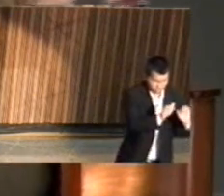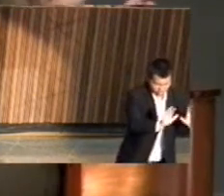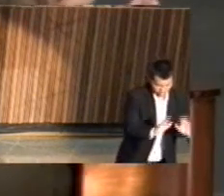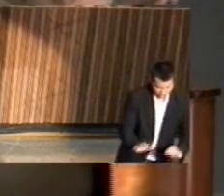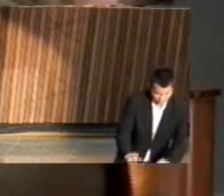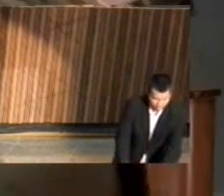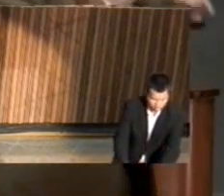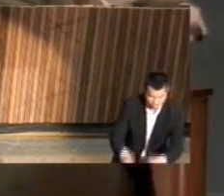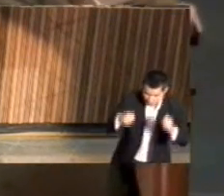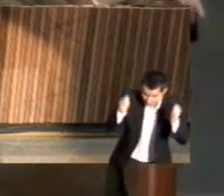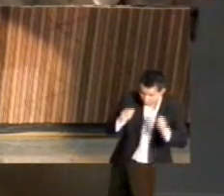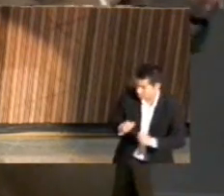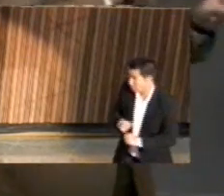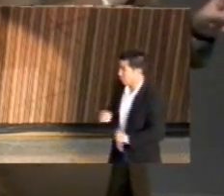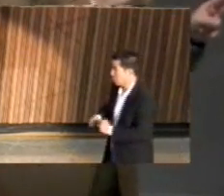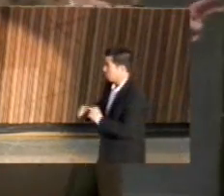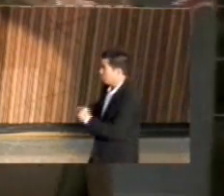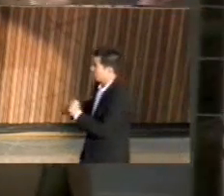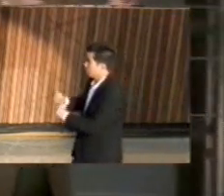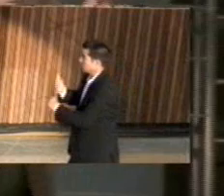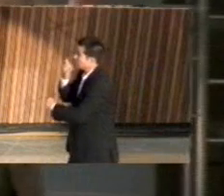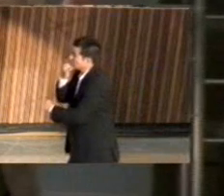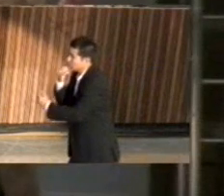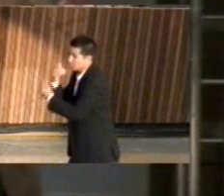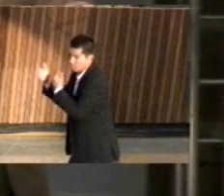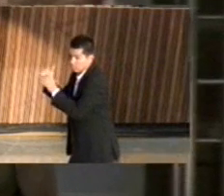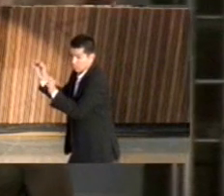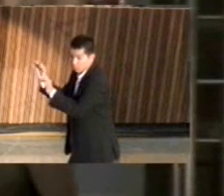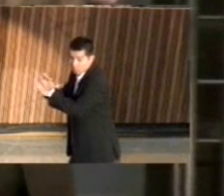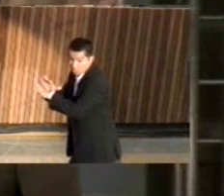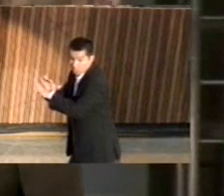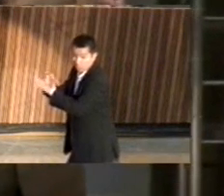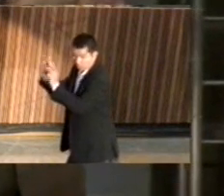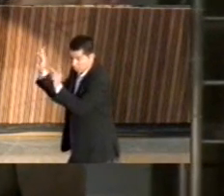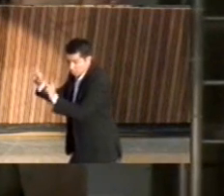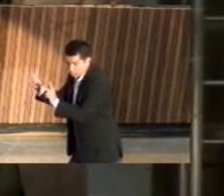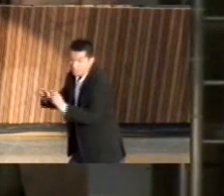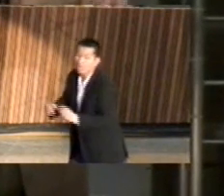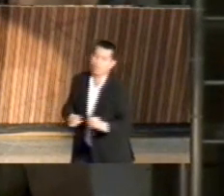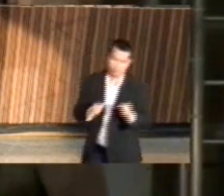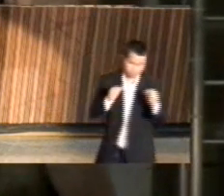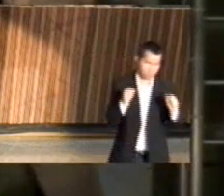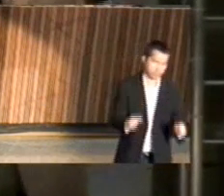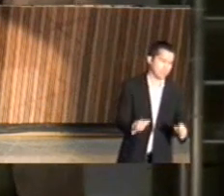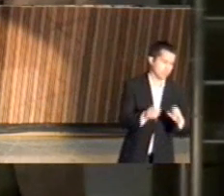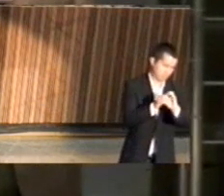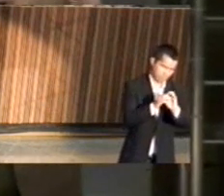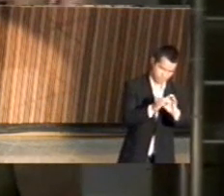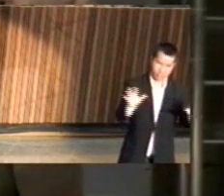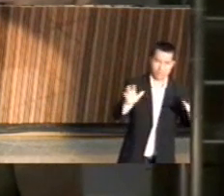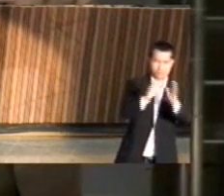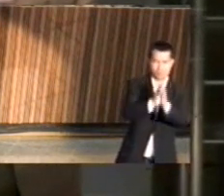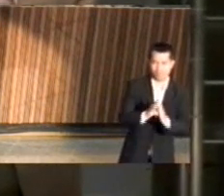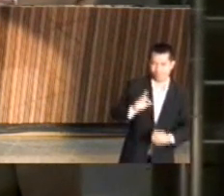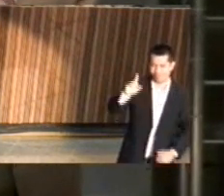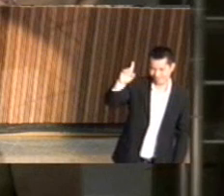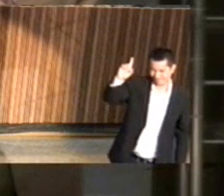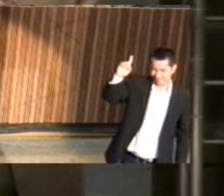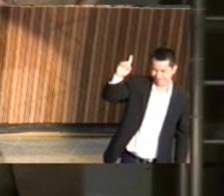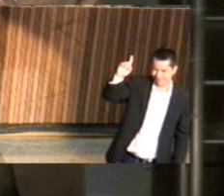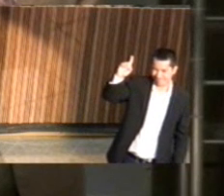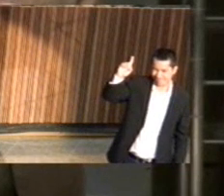convidei esse, e agora se eu convidar aquele vai virar uma guerra comigo, então dessa vez eu convido esse, não vou convidar na próxima evento